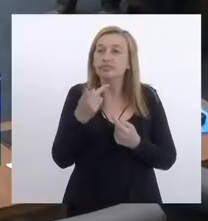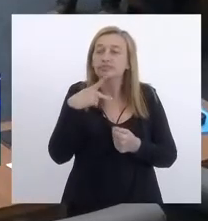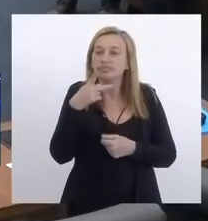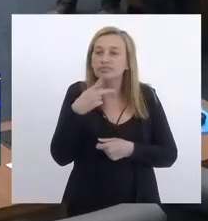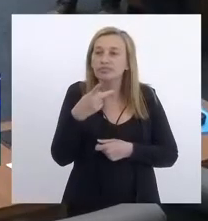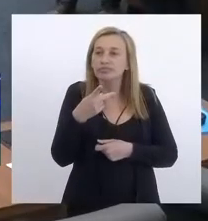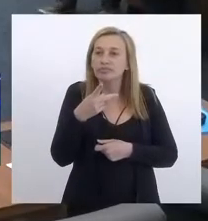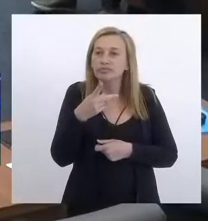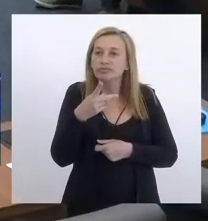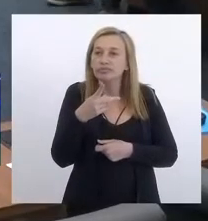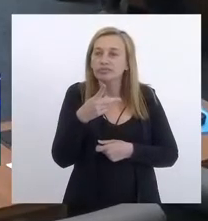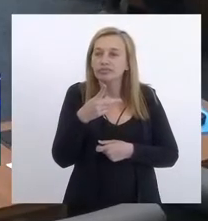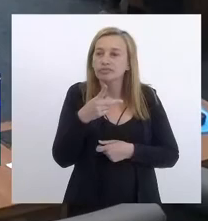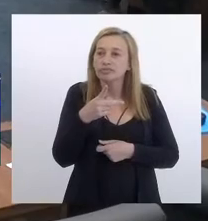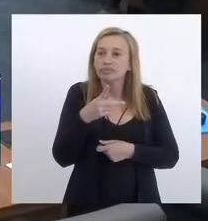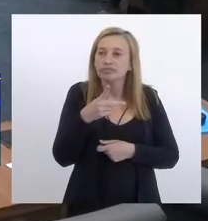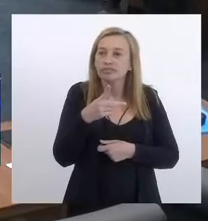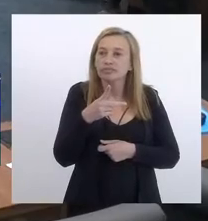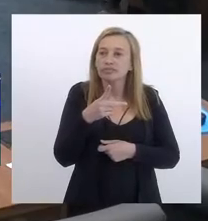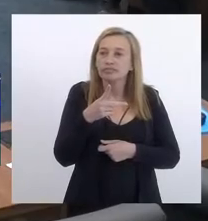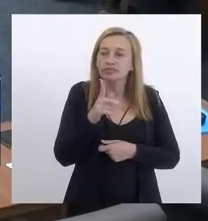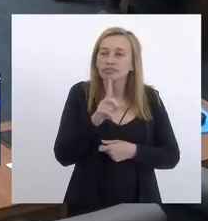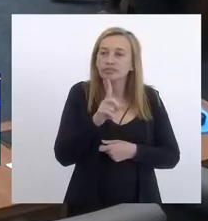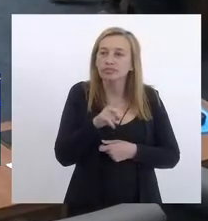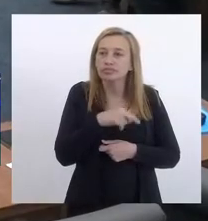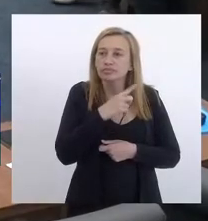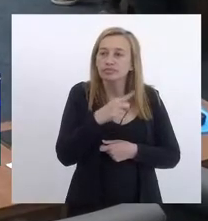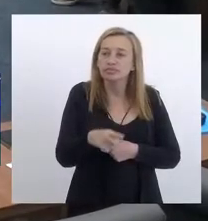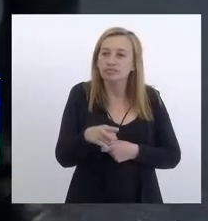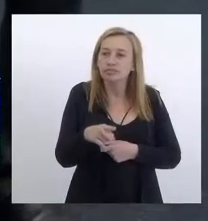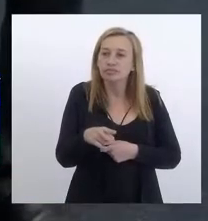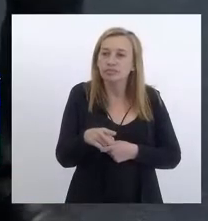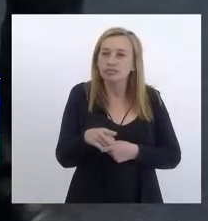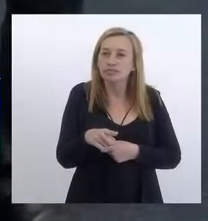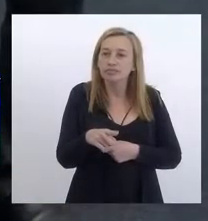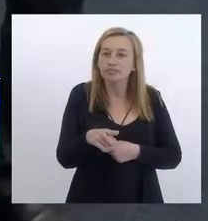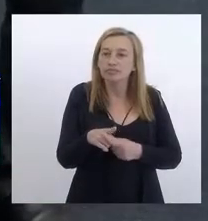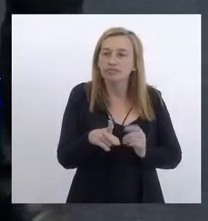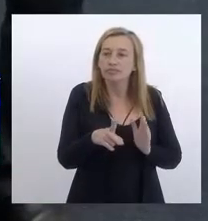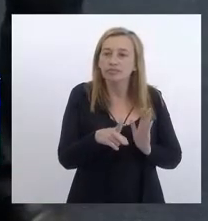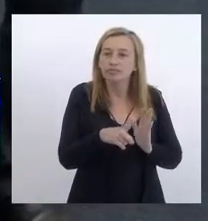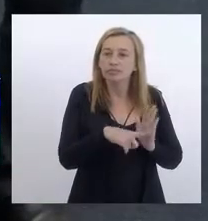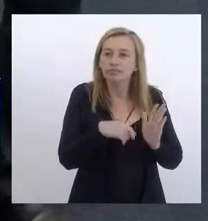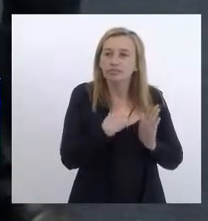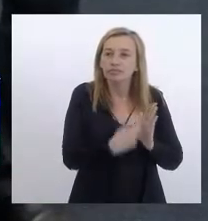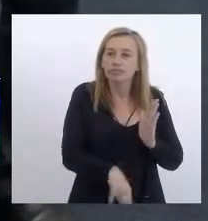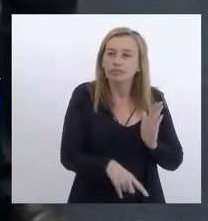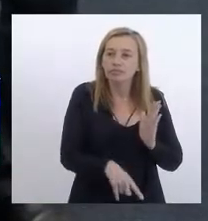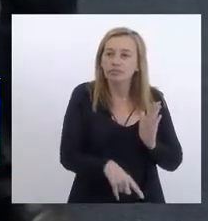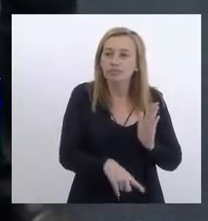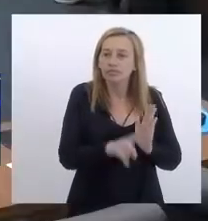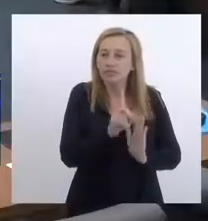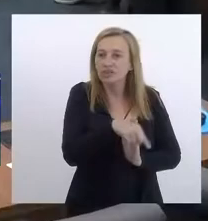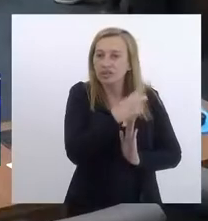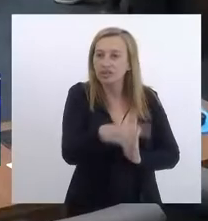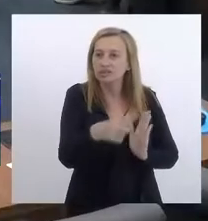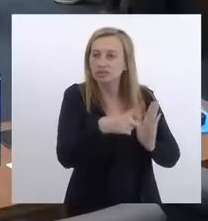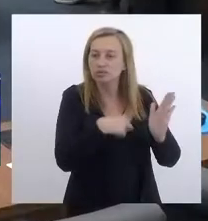pela rejeição do veto, porque quem está nos assistindo, quando ele fala rejeição, pode confundir. Só essa questão.